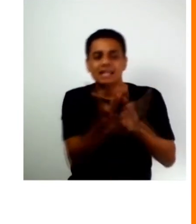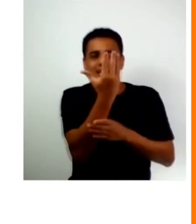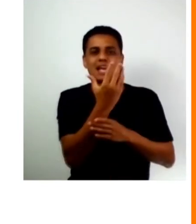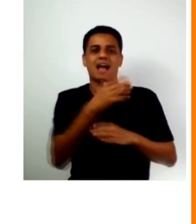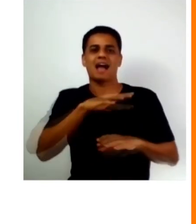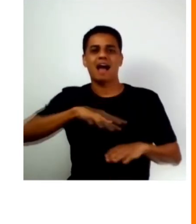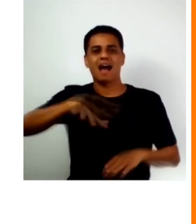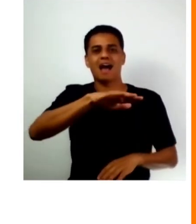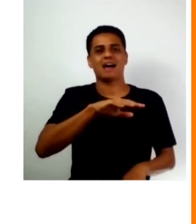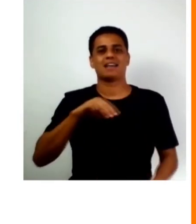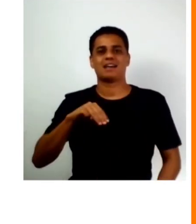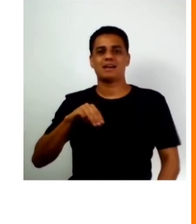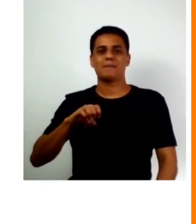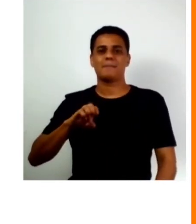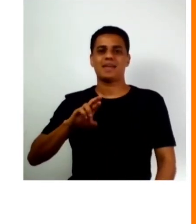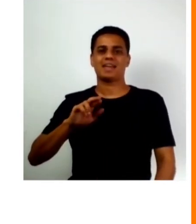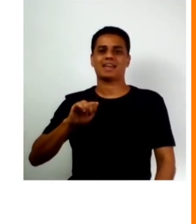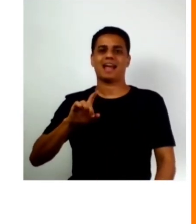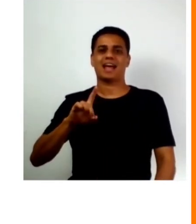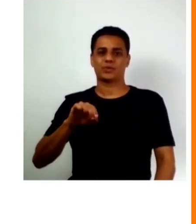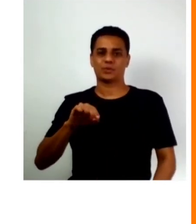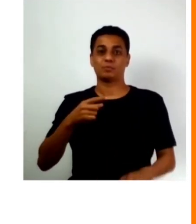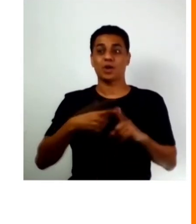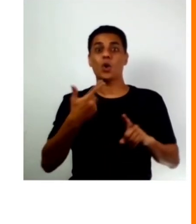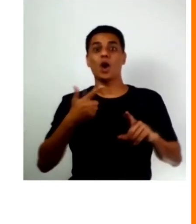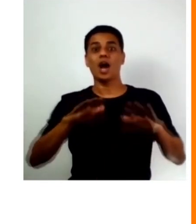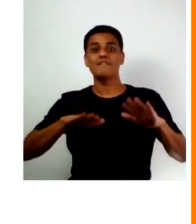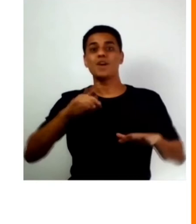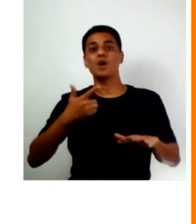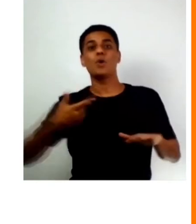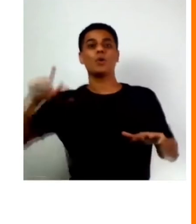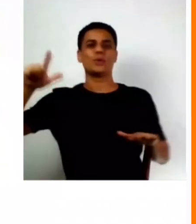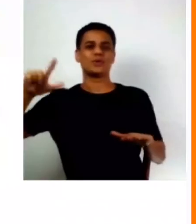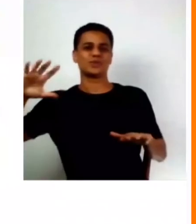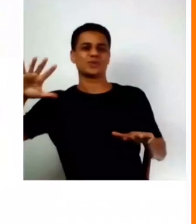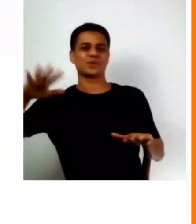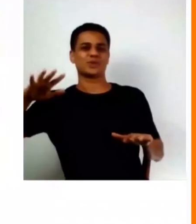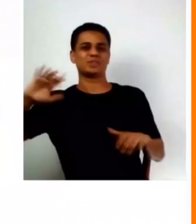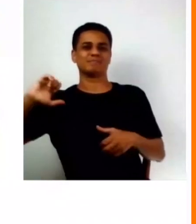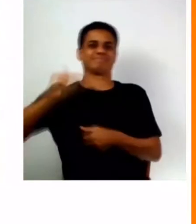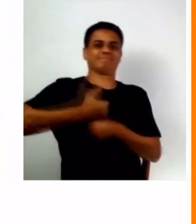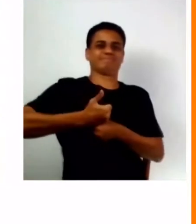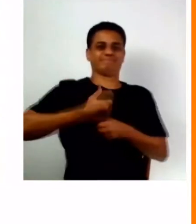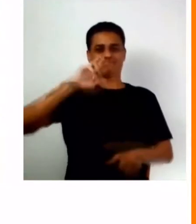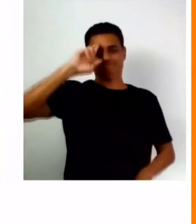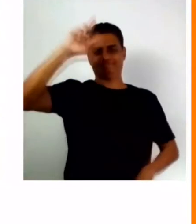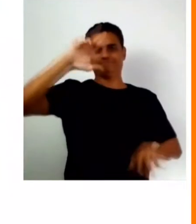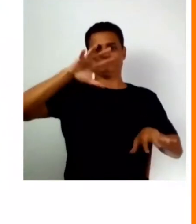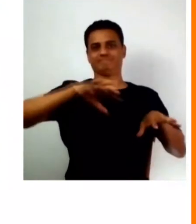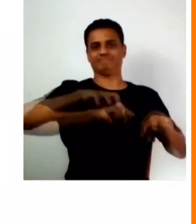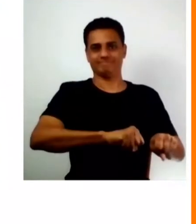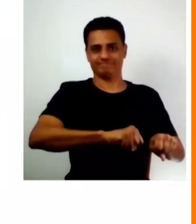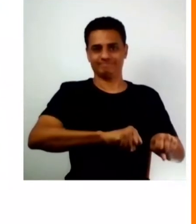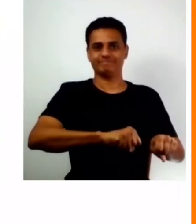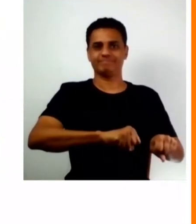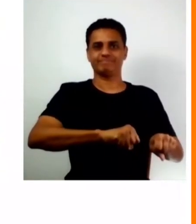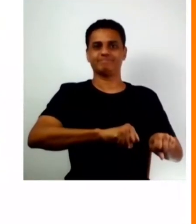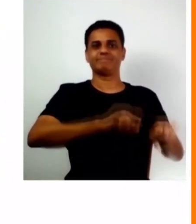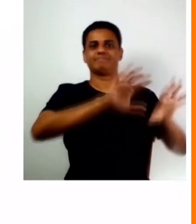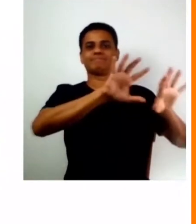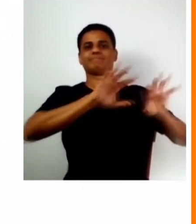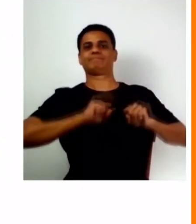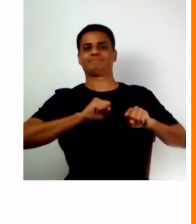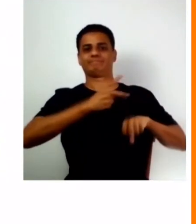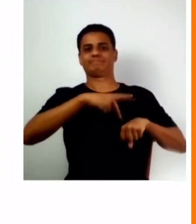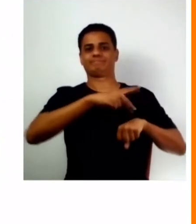por outros. Por tanto, esta tendencia a que a globalización